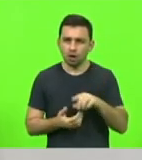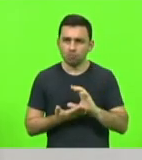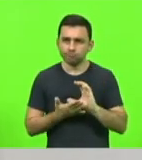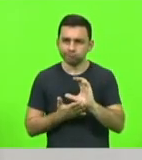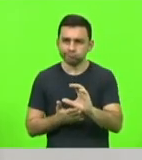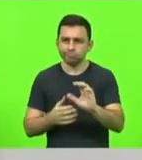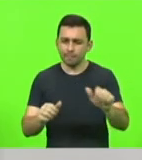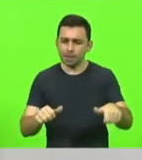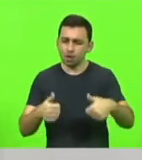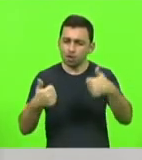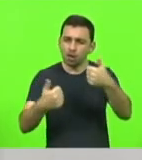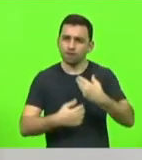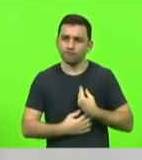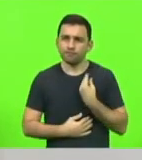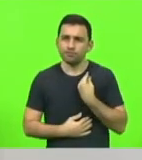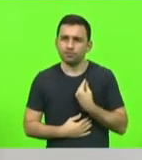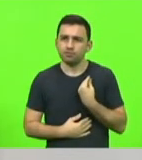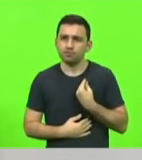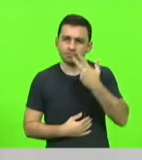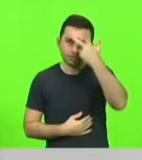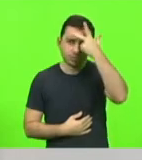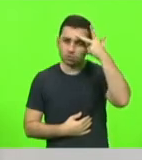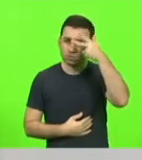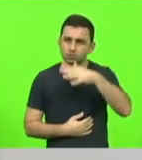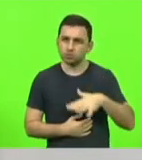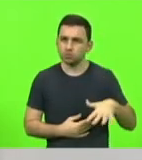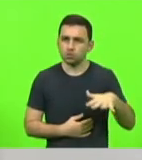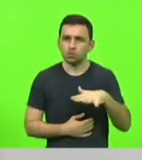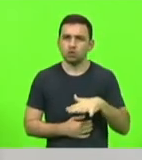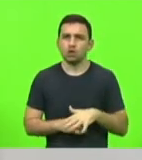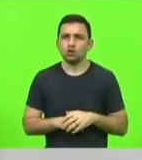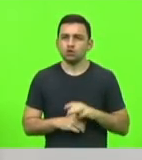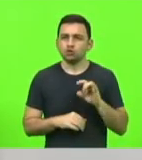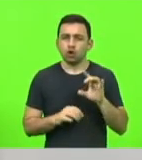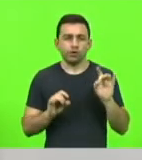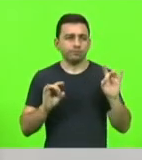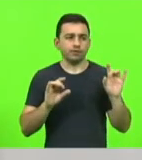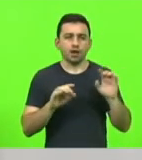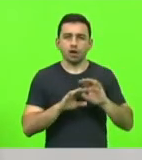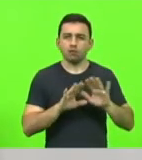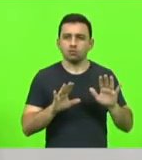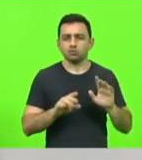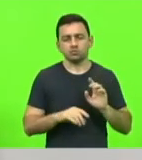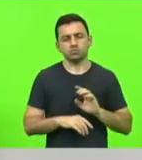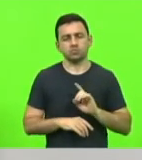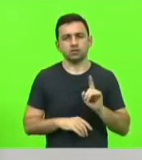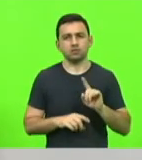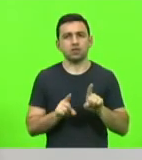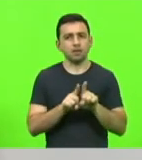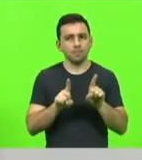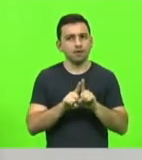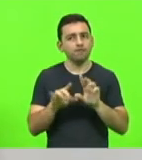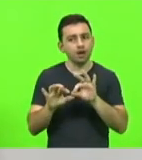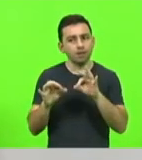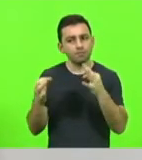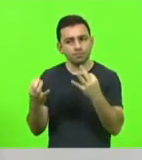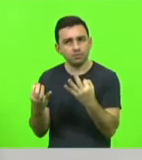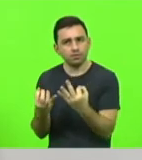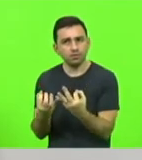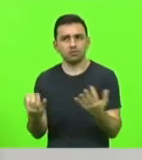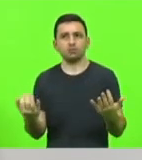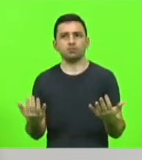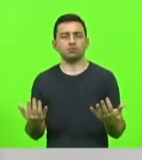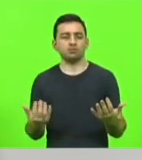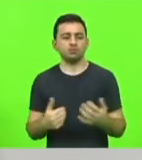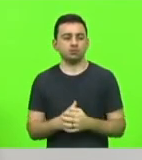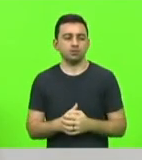melhorar a vida das pessoas, não só as pessoas especiais, mas também seus familiares,